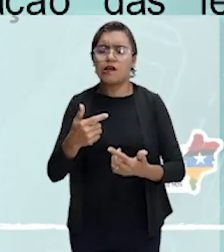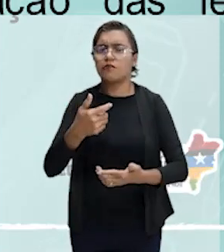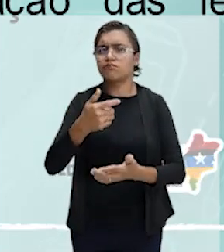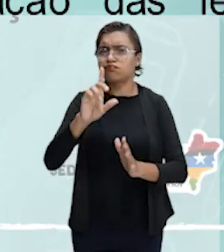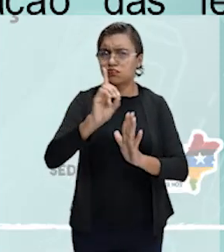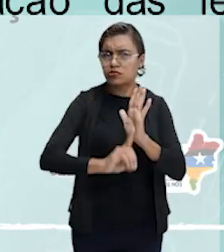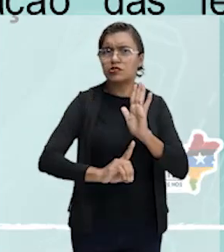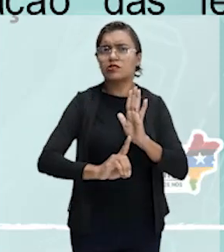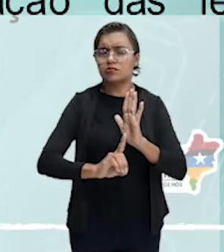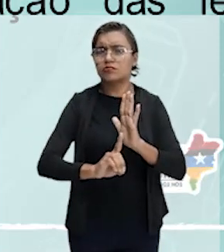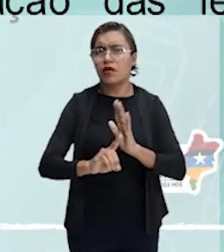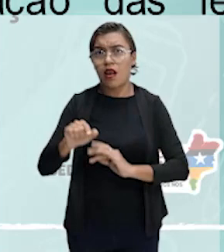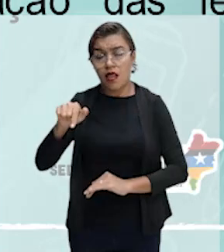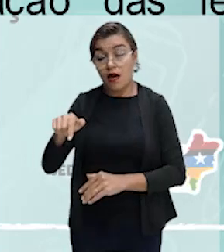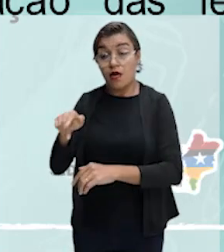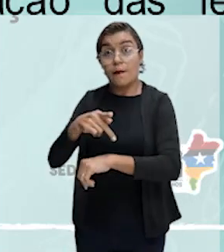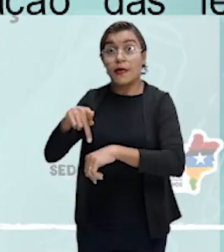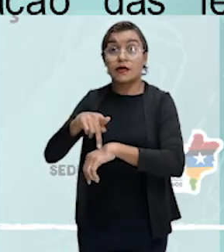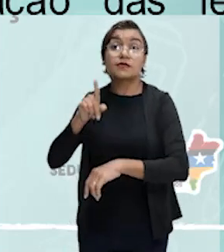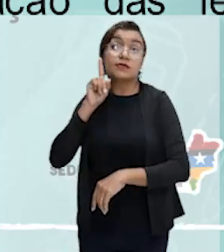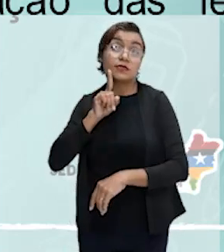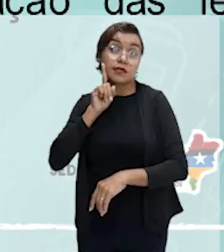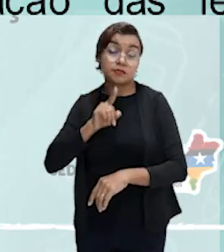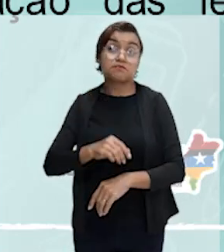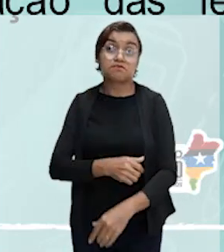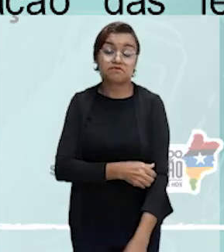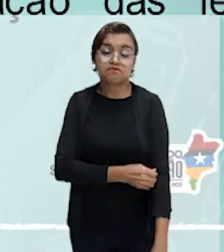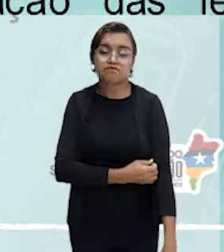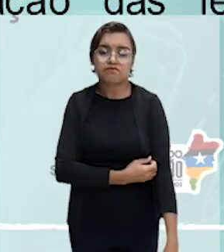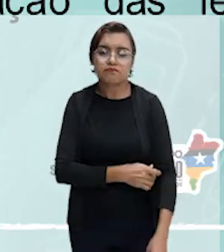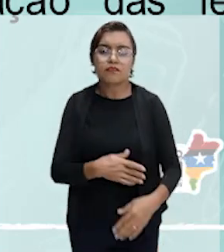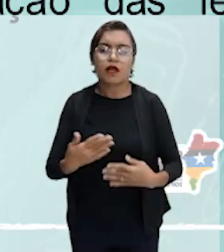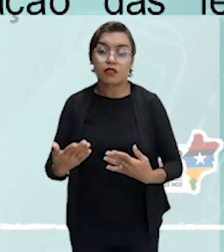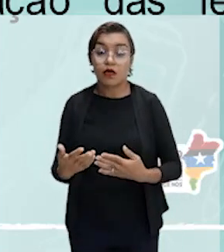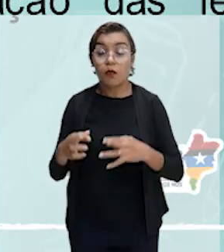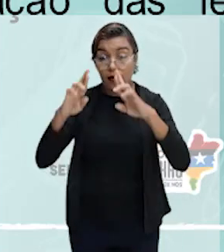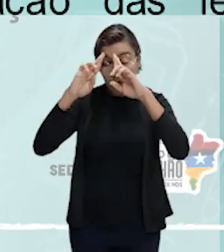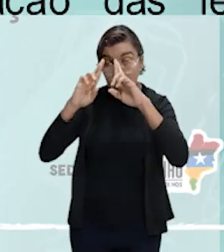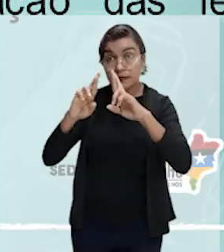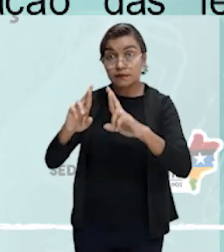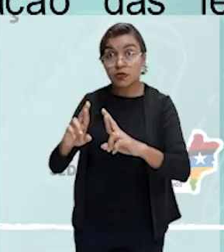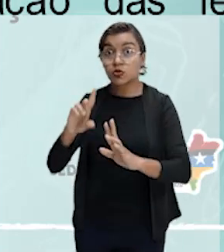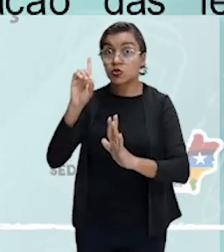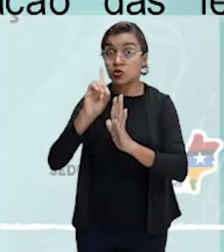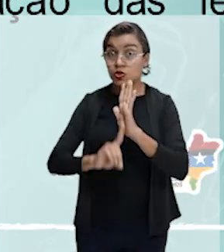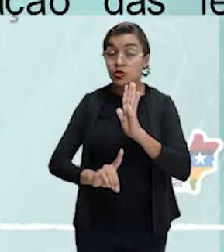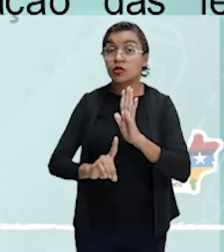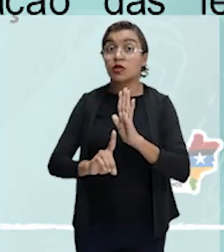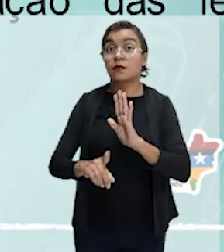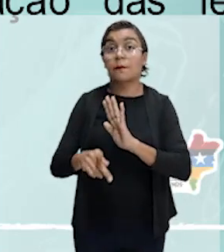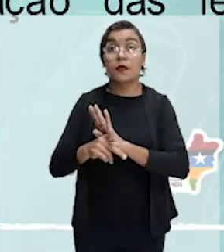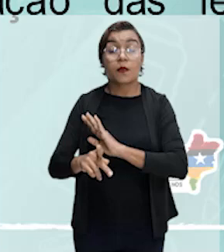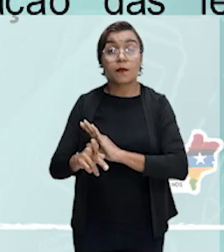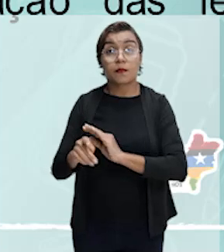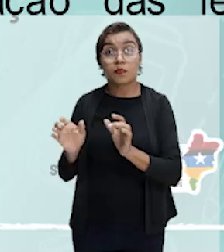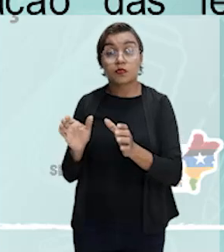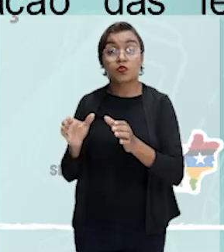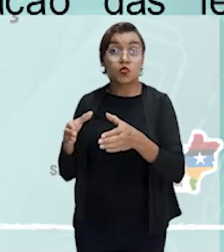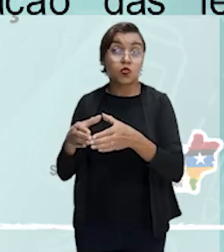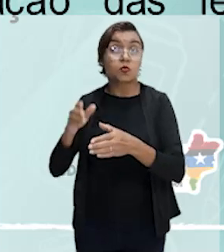O objetivo desse movimento é o respeito aos direitos civis da população negra e o combate ao